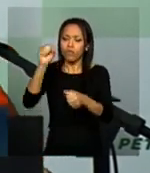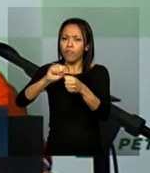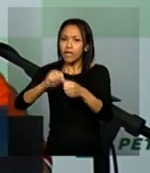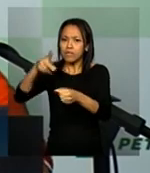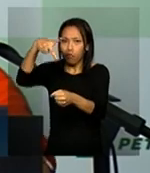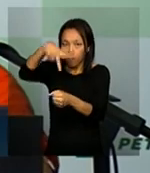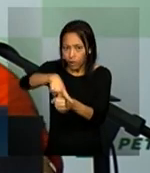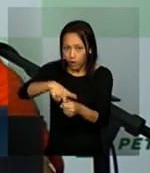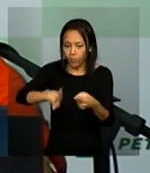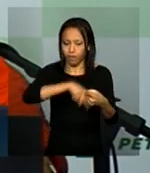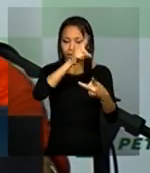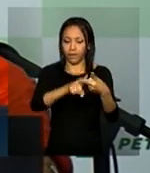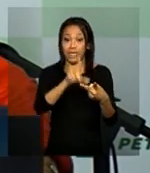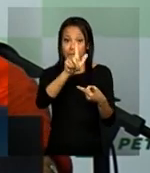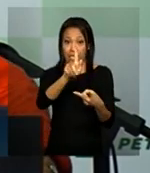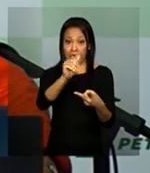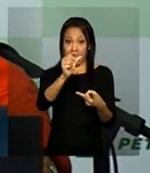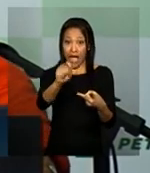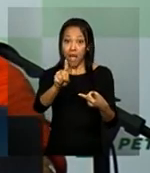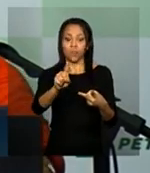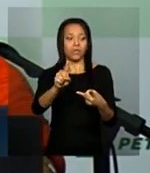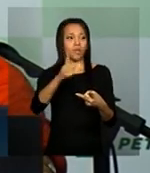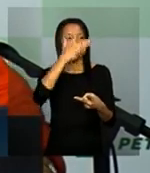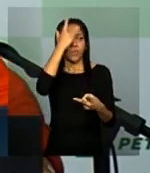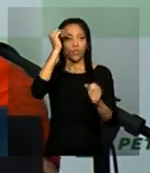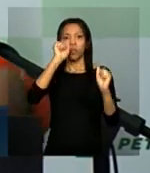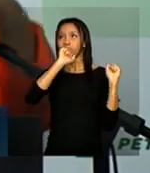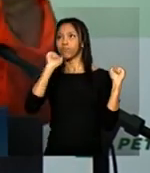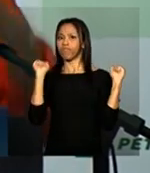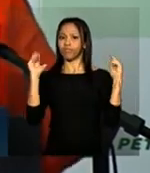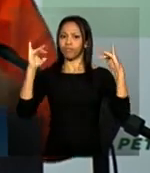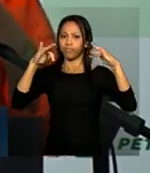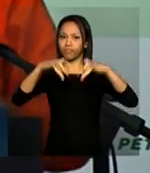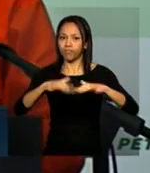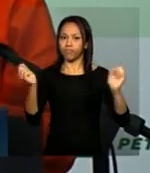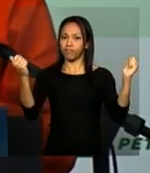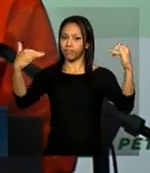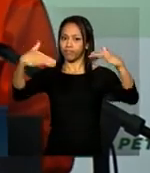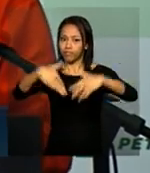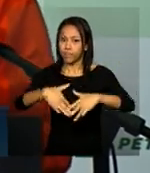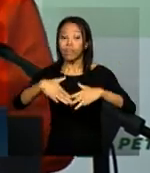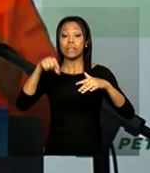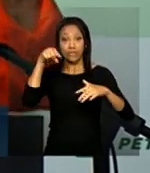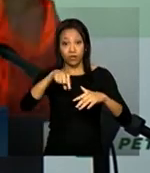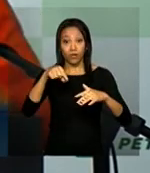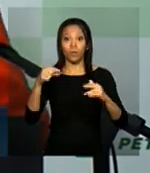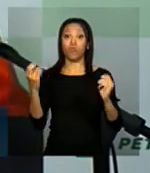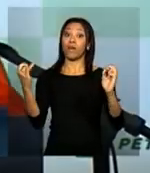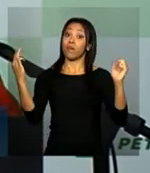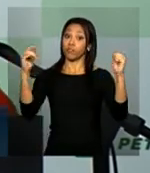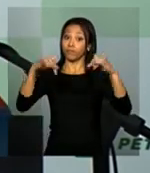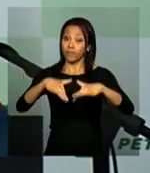gás, ela cria demanda. Então, uma parte dessa demanda